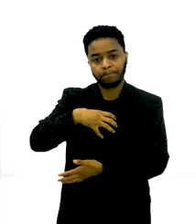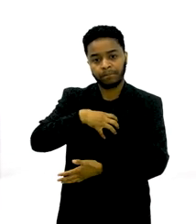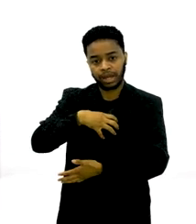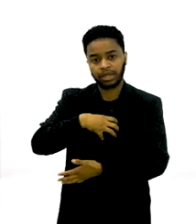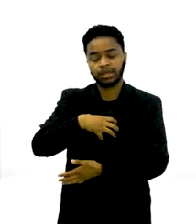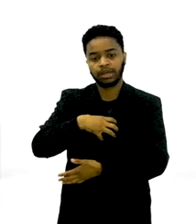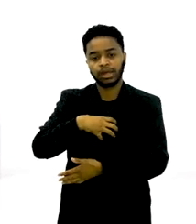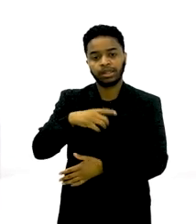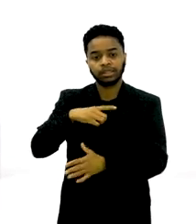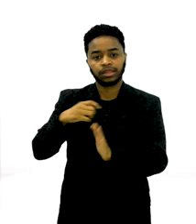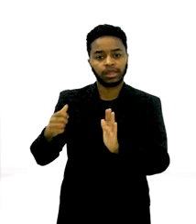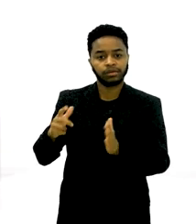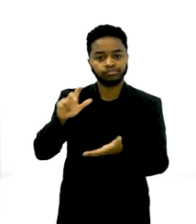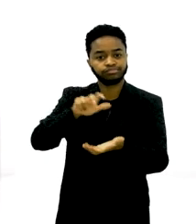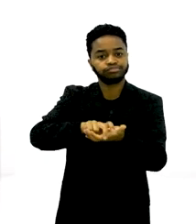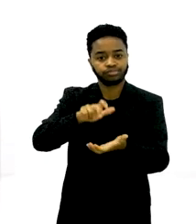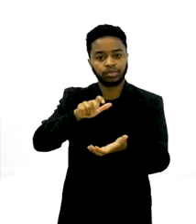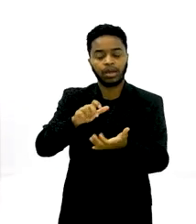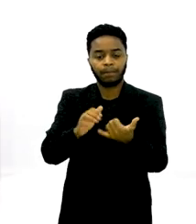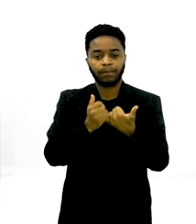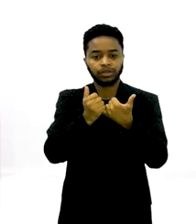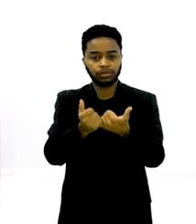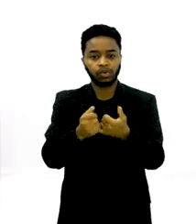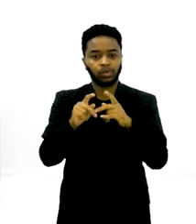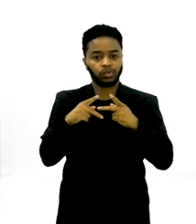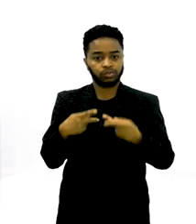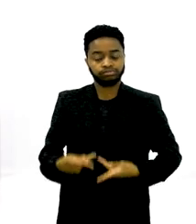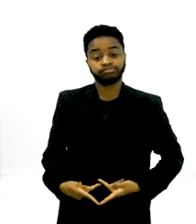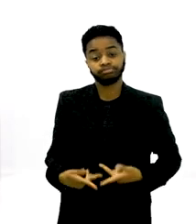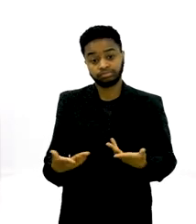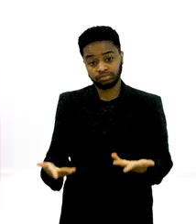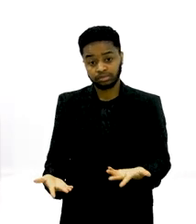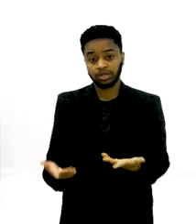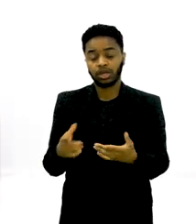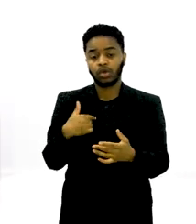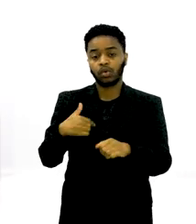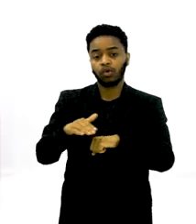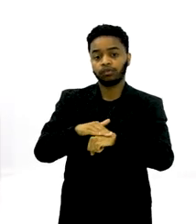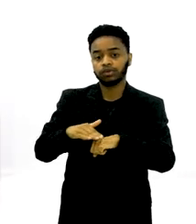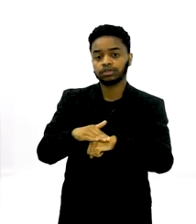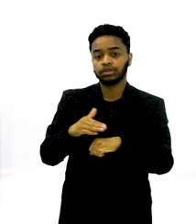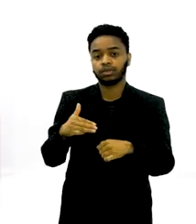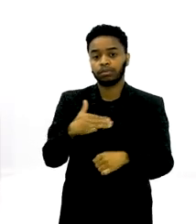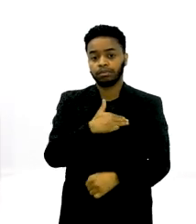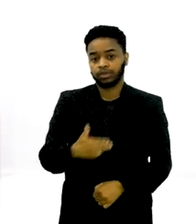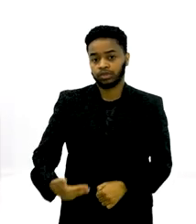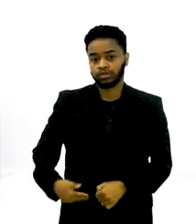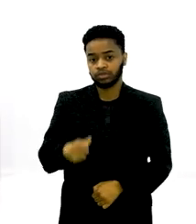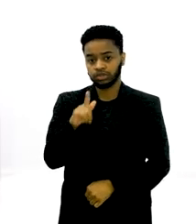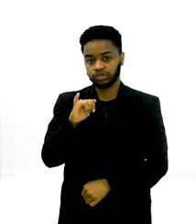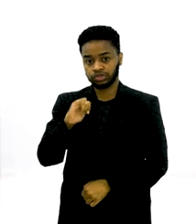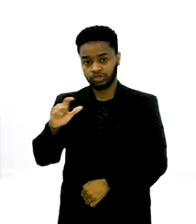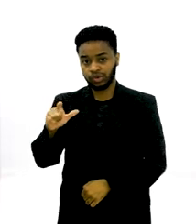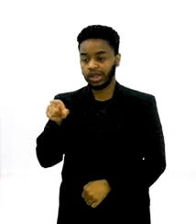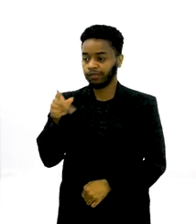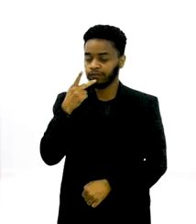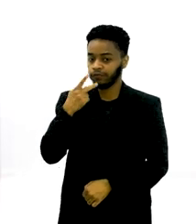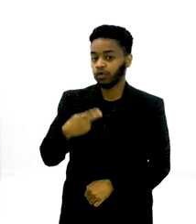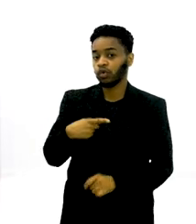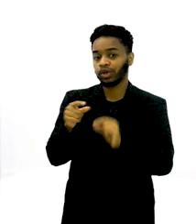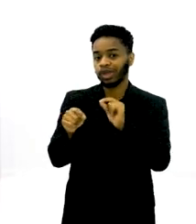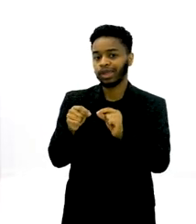como Patrimônio da Humanidade eh e conversando com o ministro Gil a época ele disse que ele ele tinha